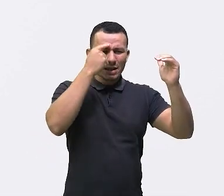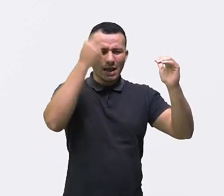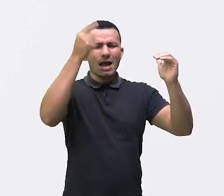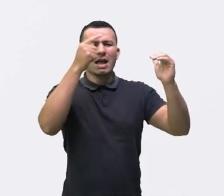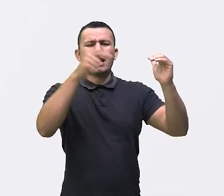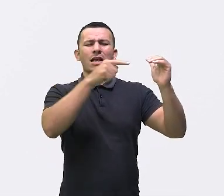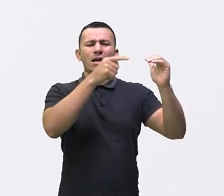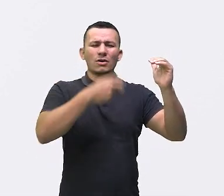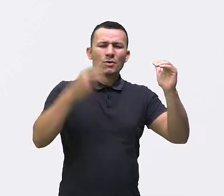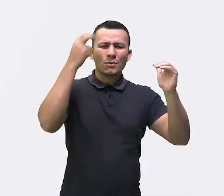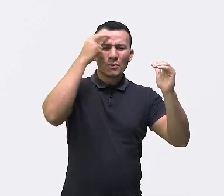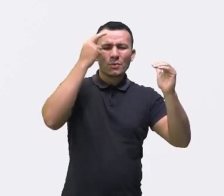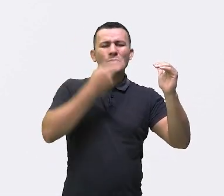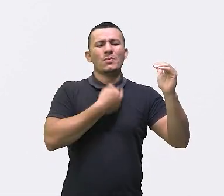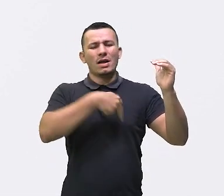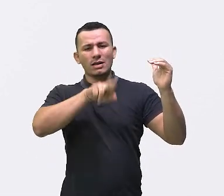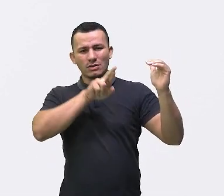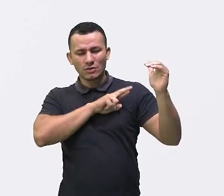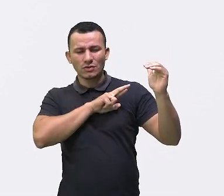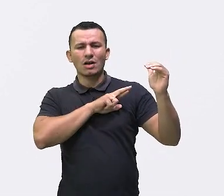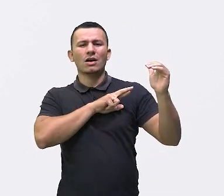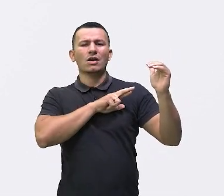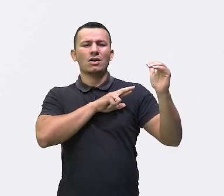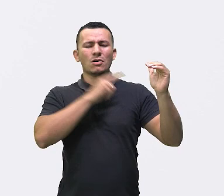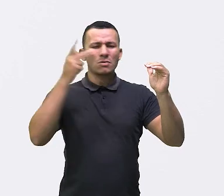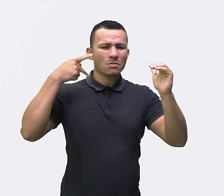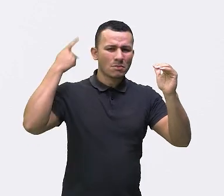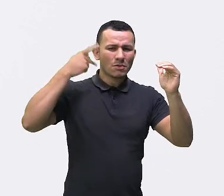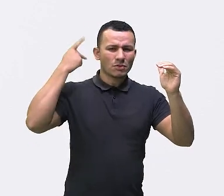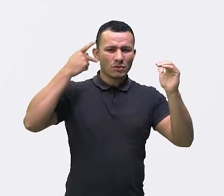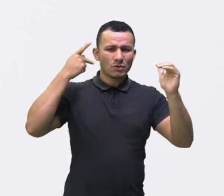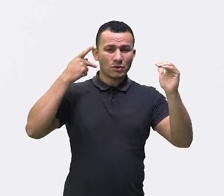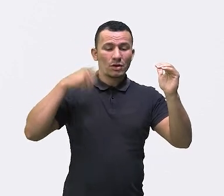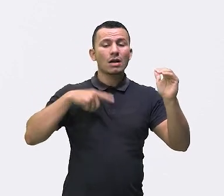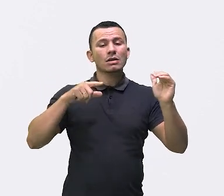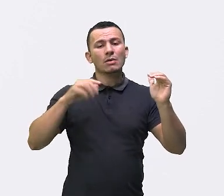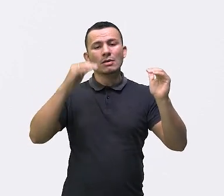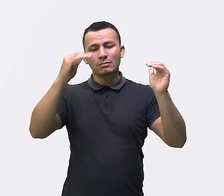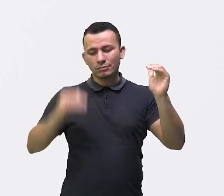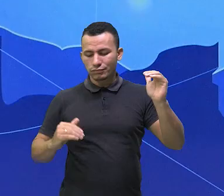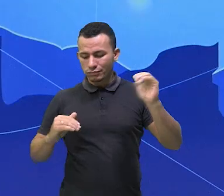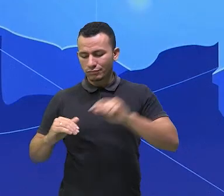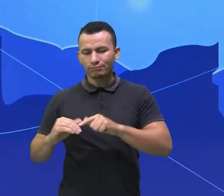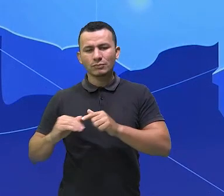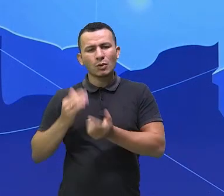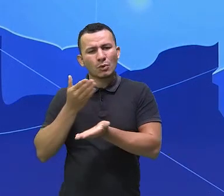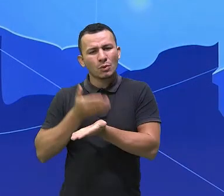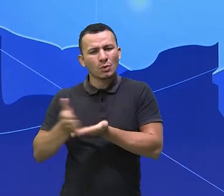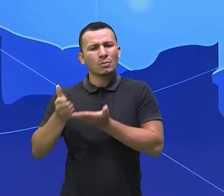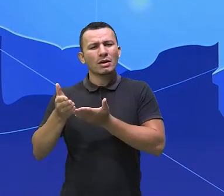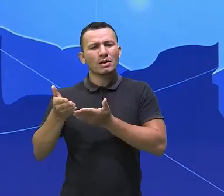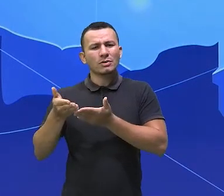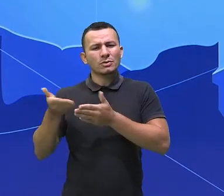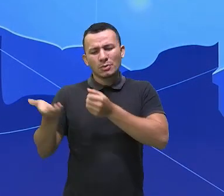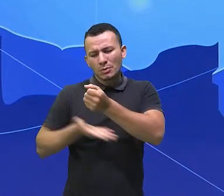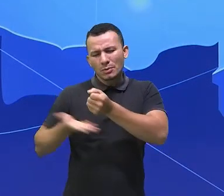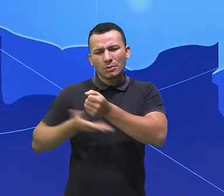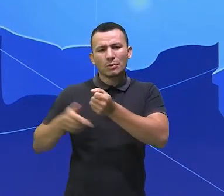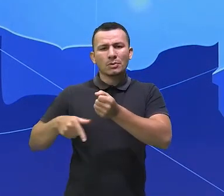cultura, a religião, a política e a base da pirâmide, que é